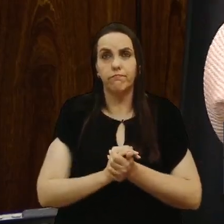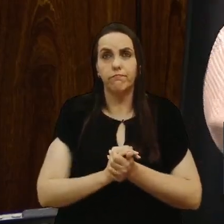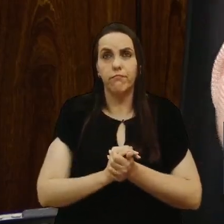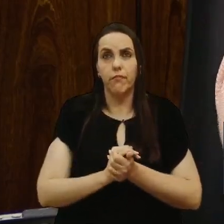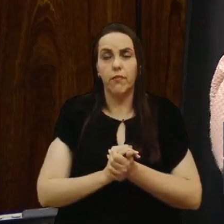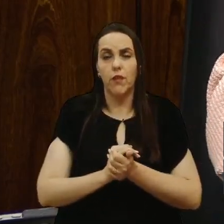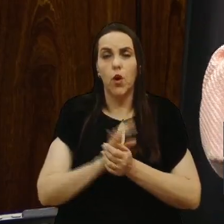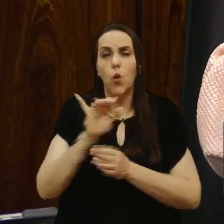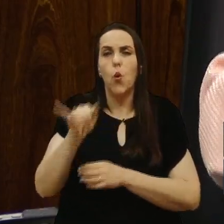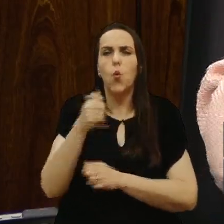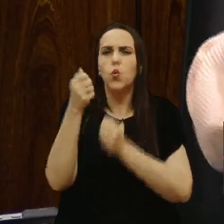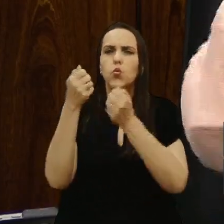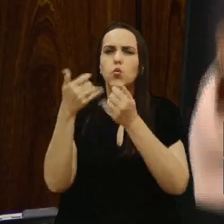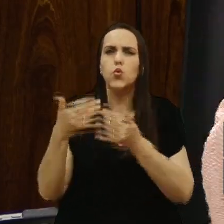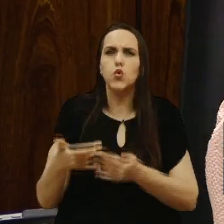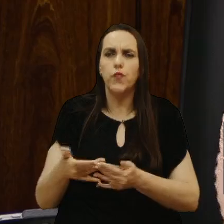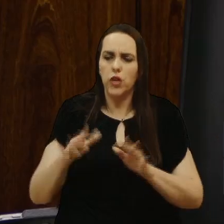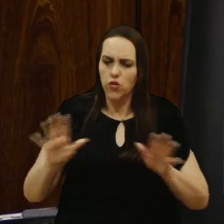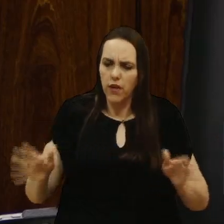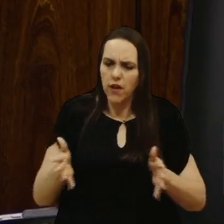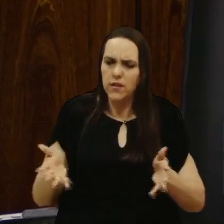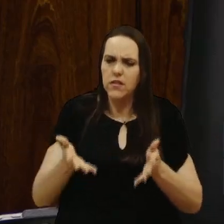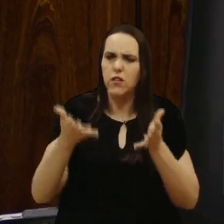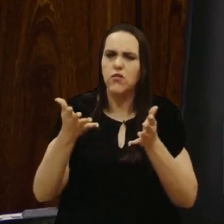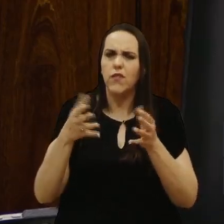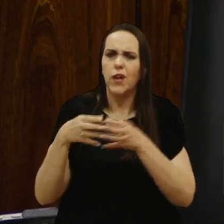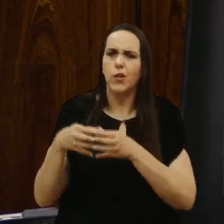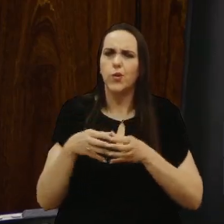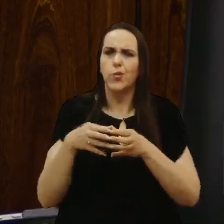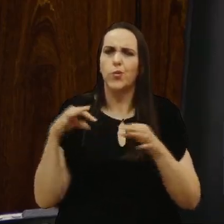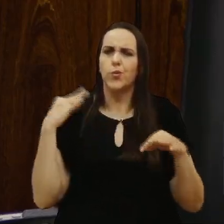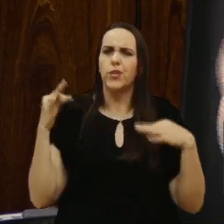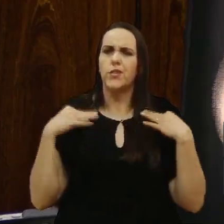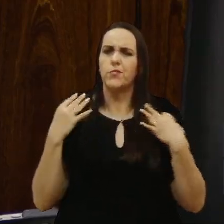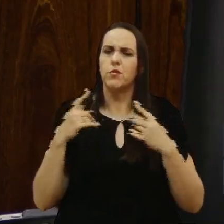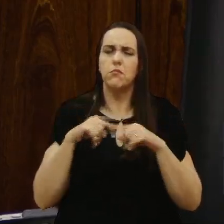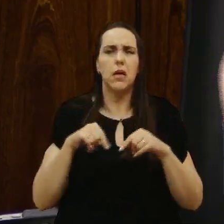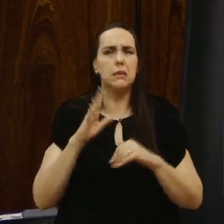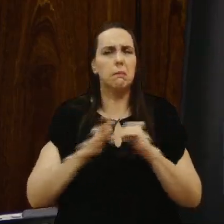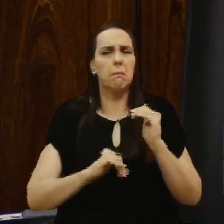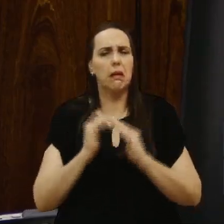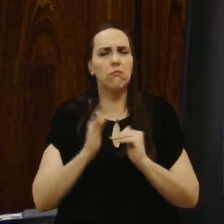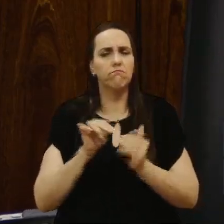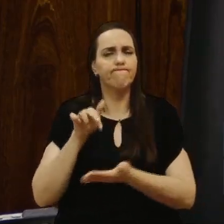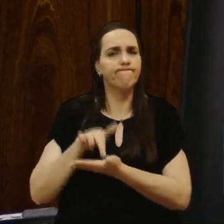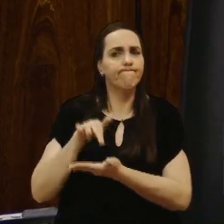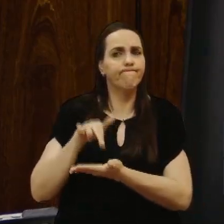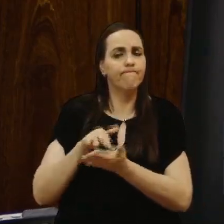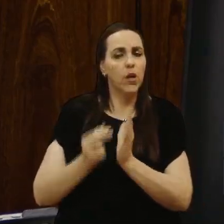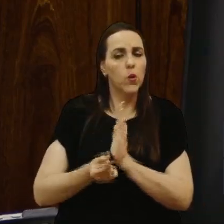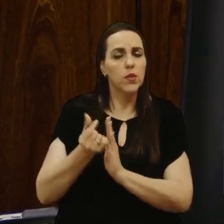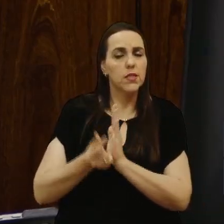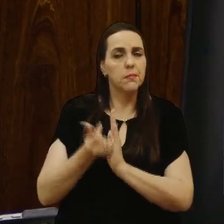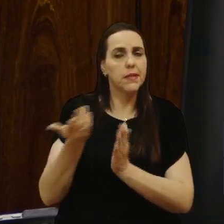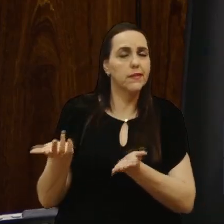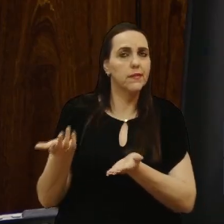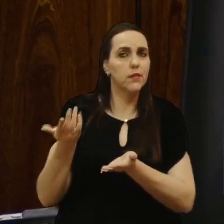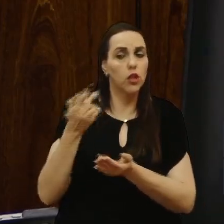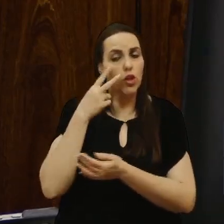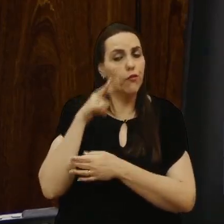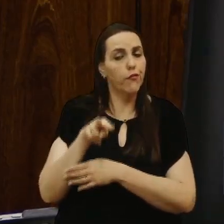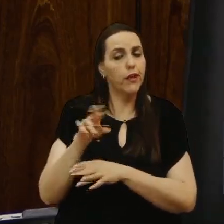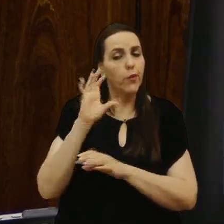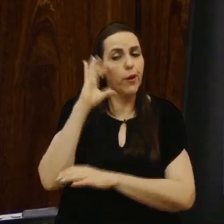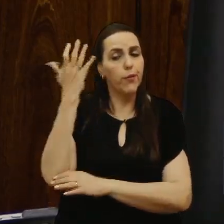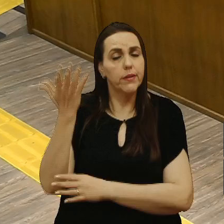com a justificativa de incentivo ao turismo, mas, infelizmente, na prática, na realidade, no orçamento, a gente não vê isso